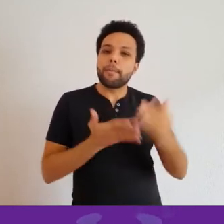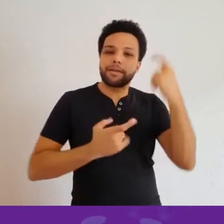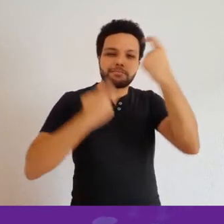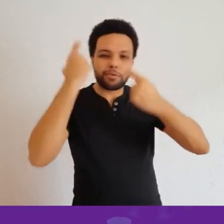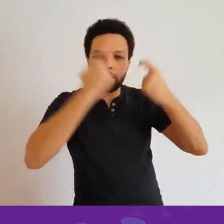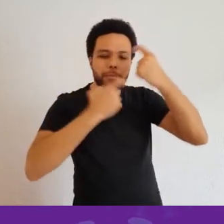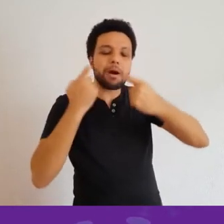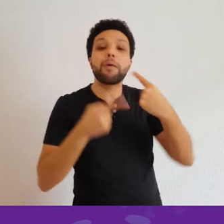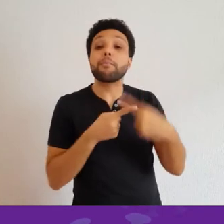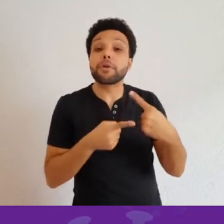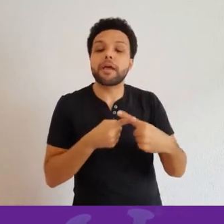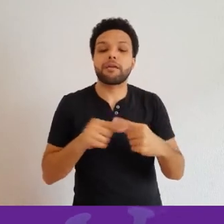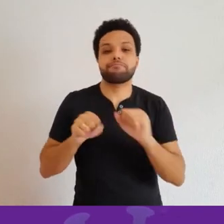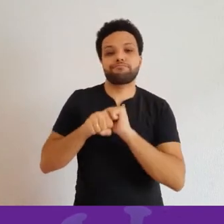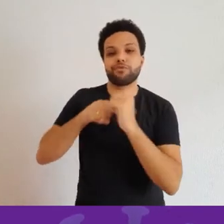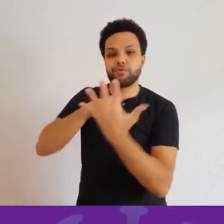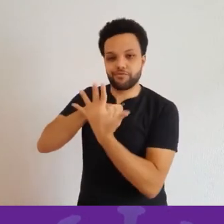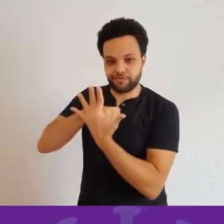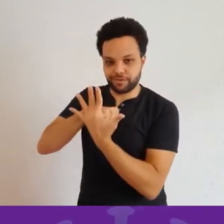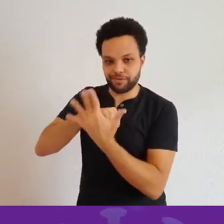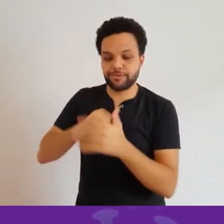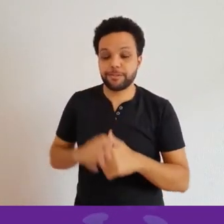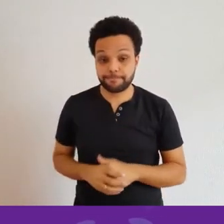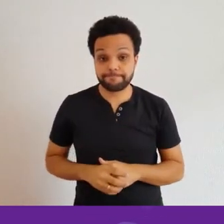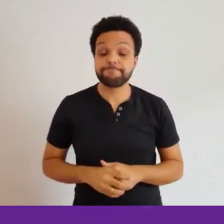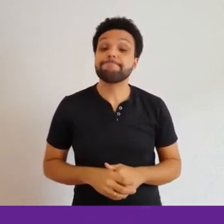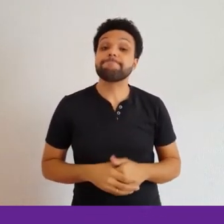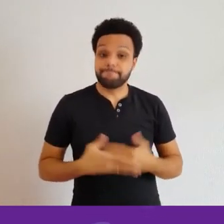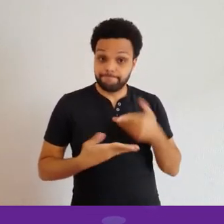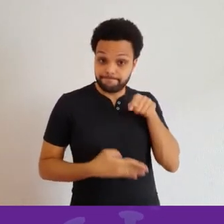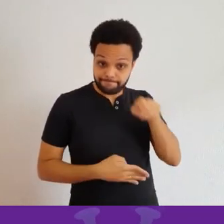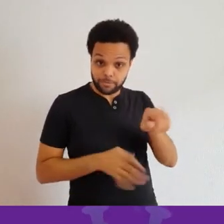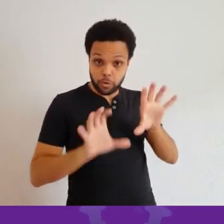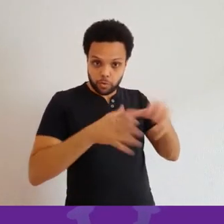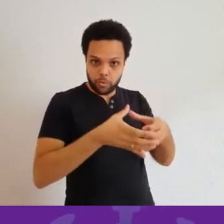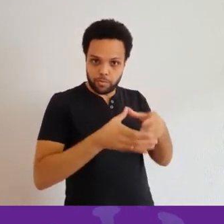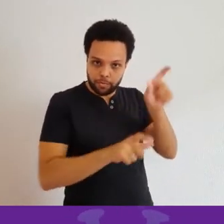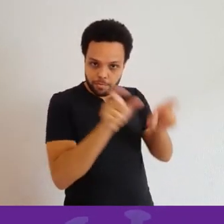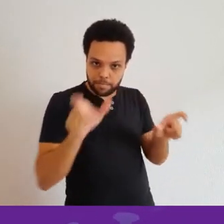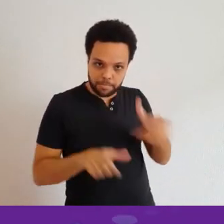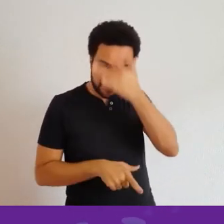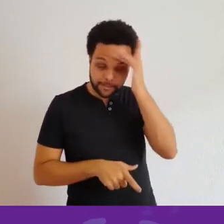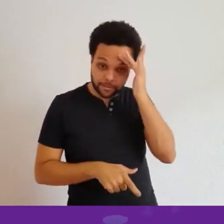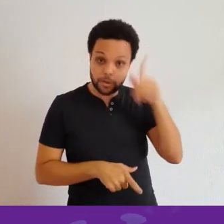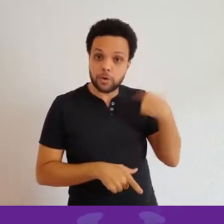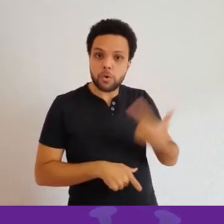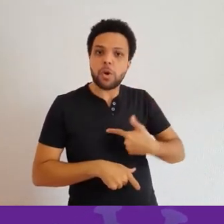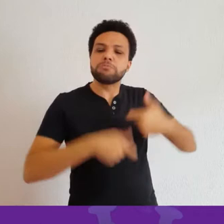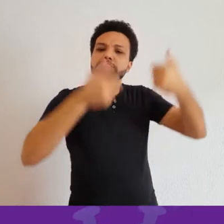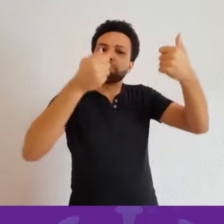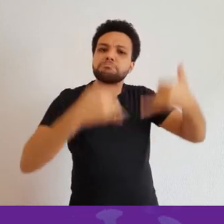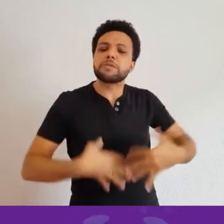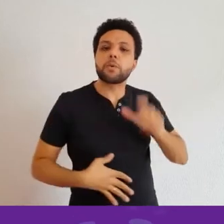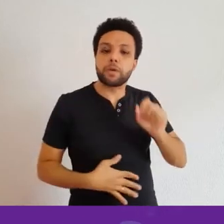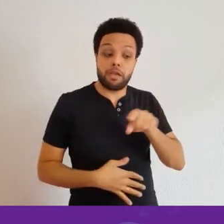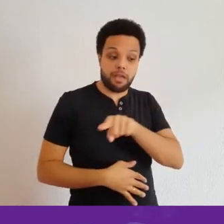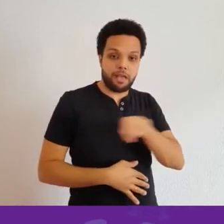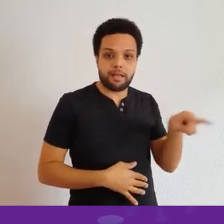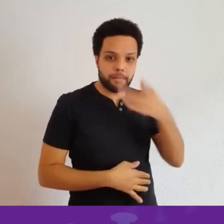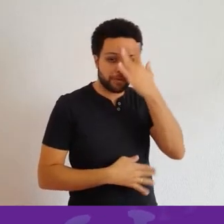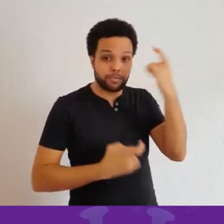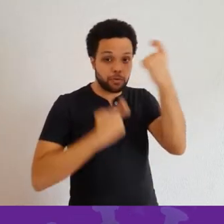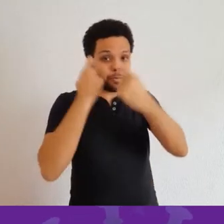maior em relação à questão da convite nesse caso o que a gente diz é que a preocupação